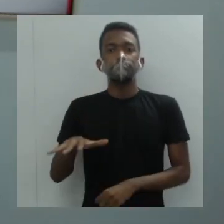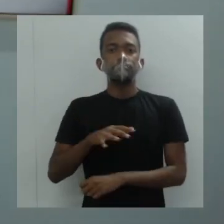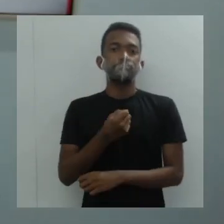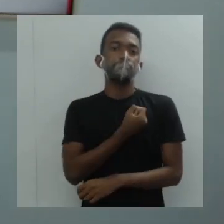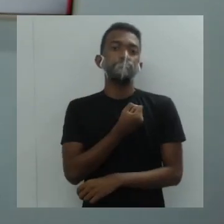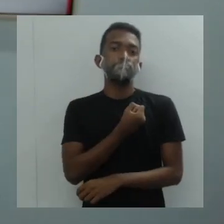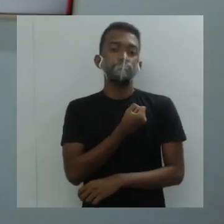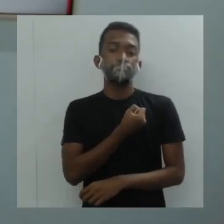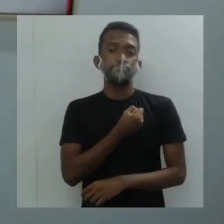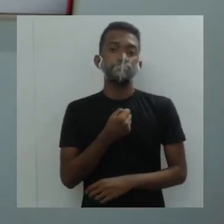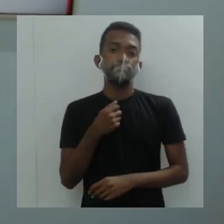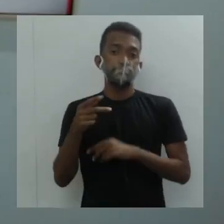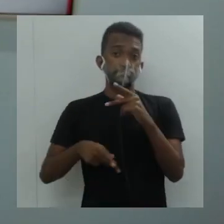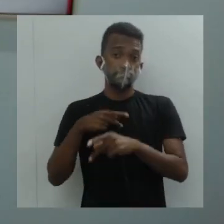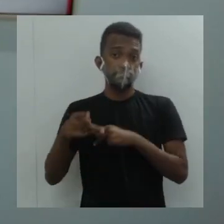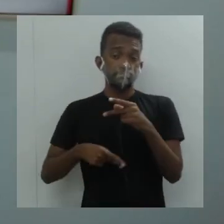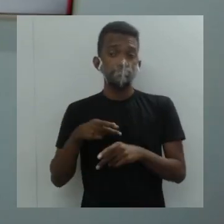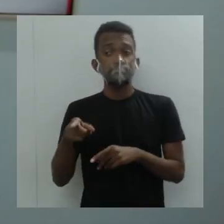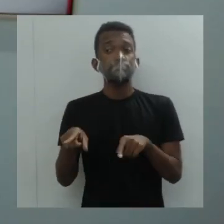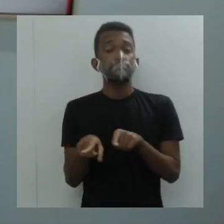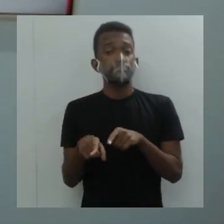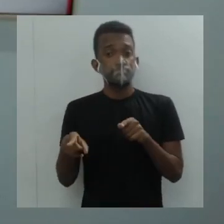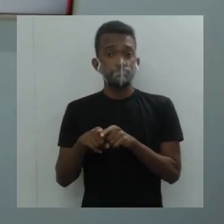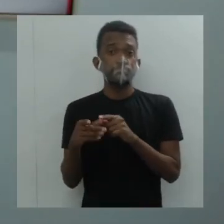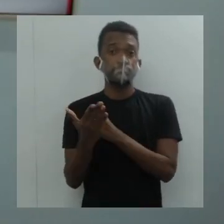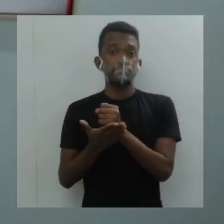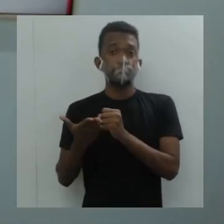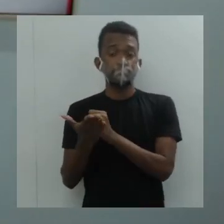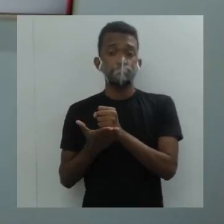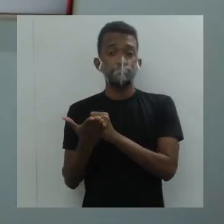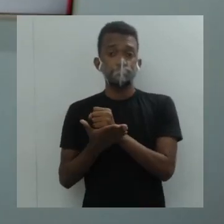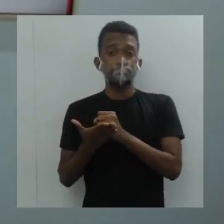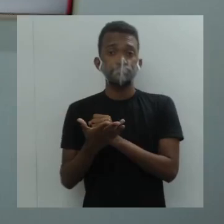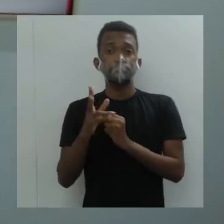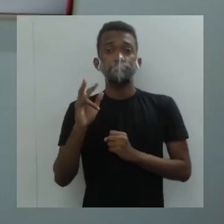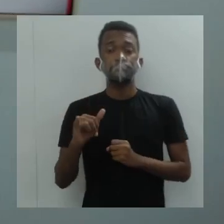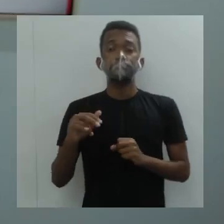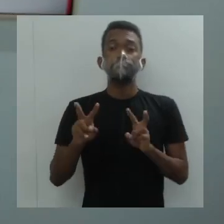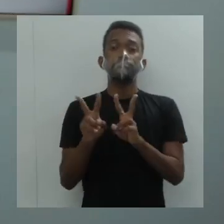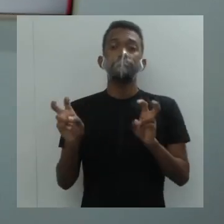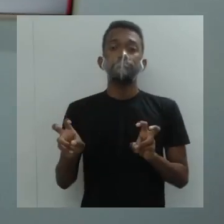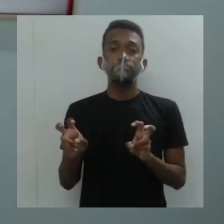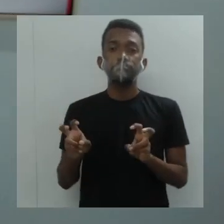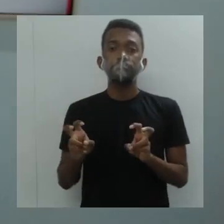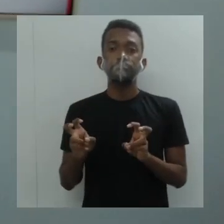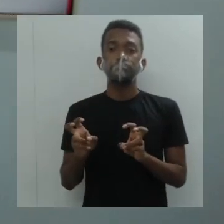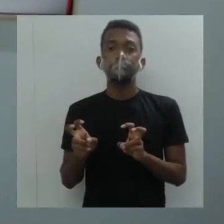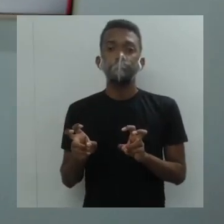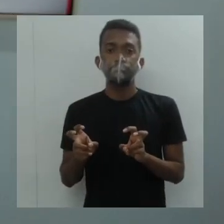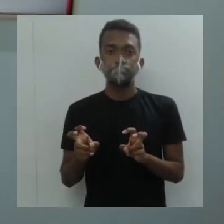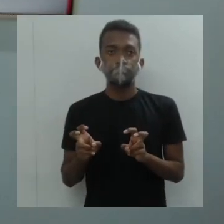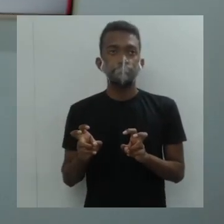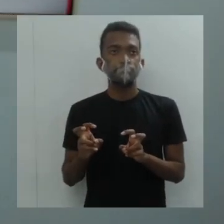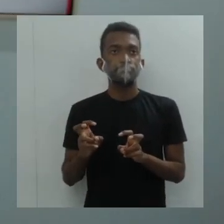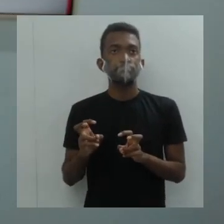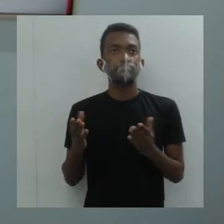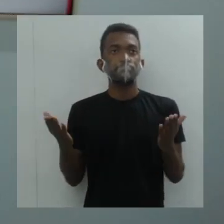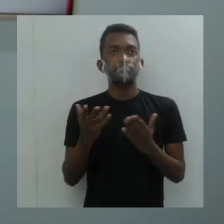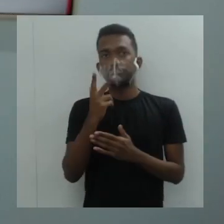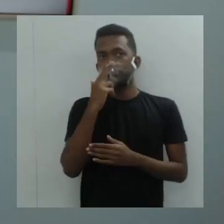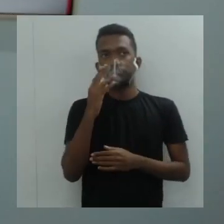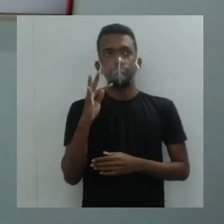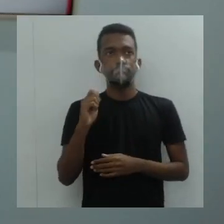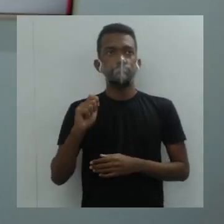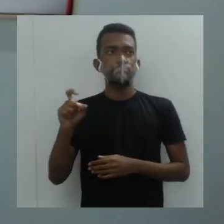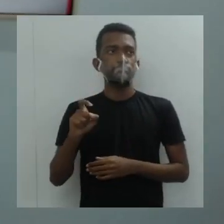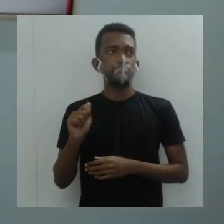população, ele vai também se basear na taxa. Agora,